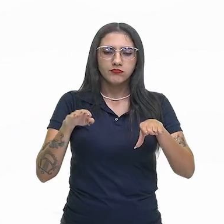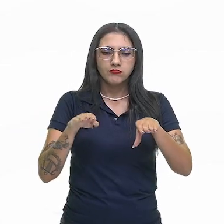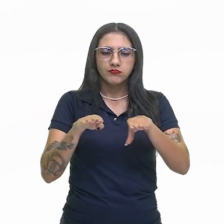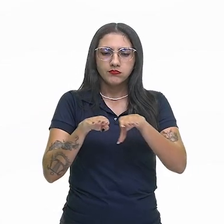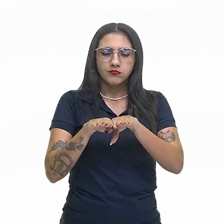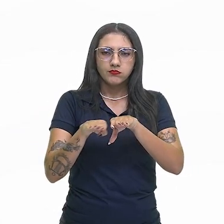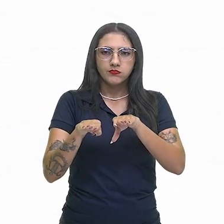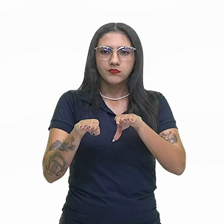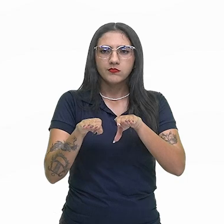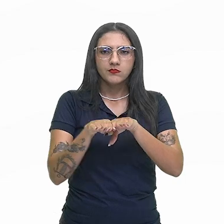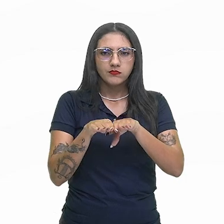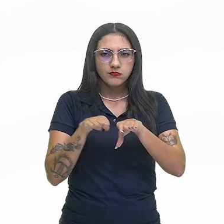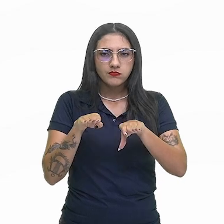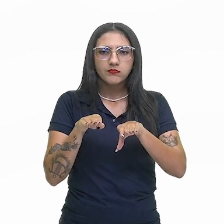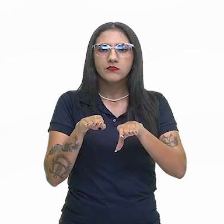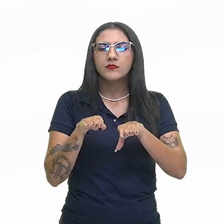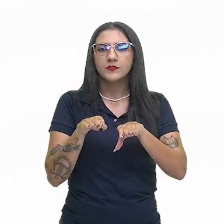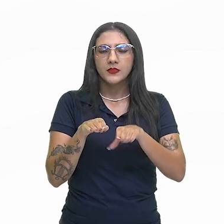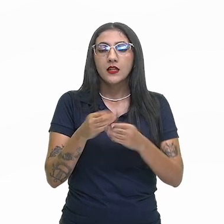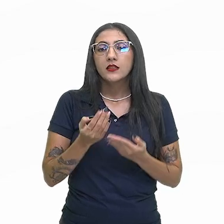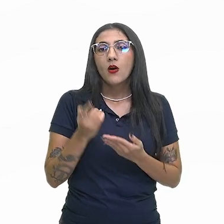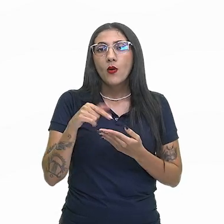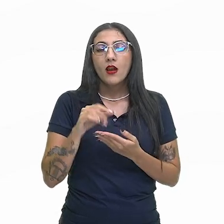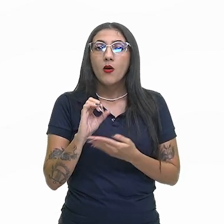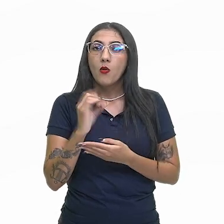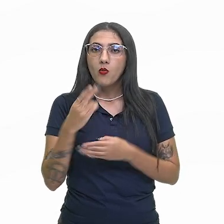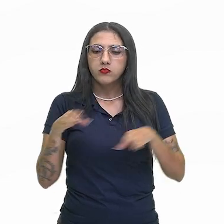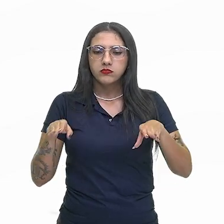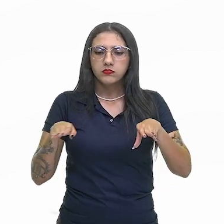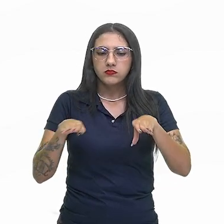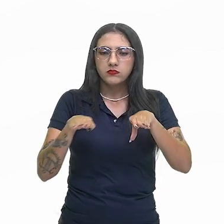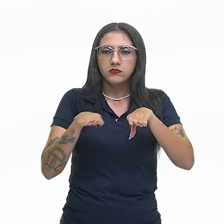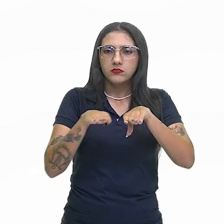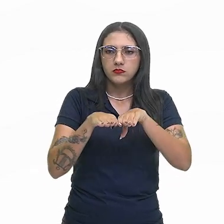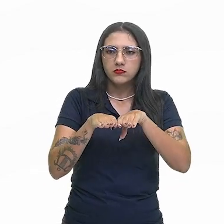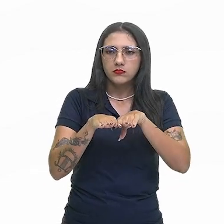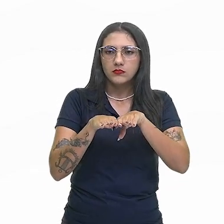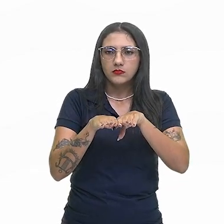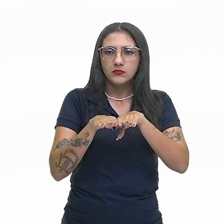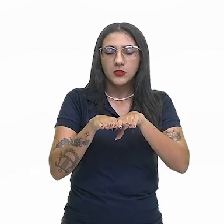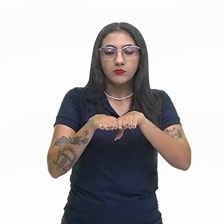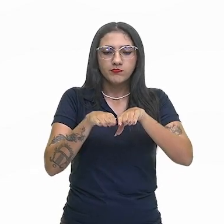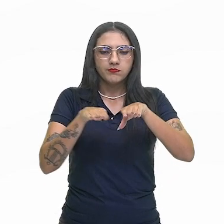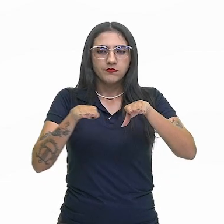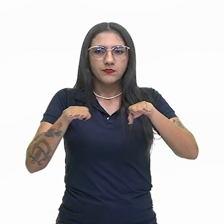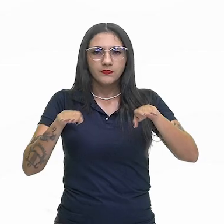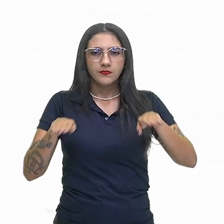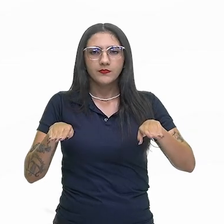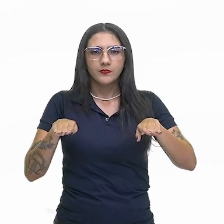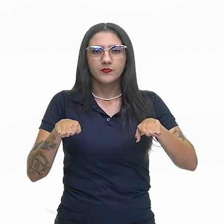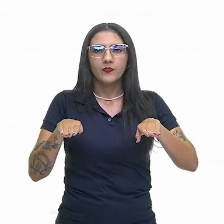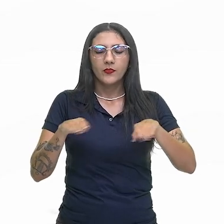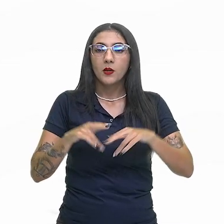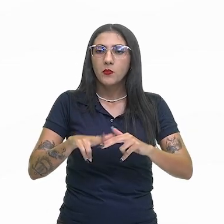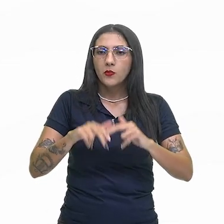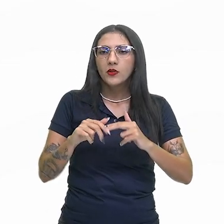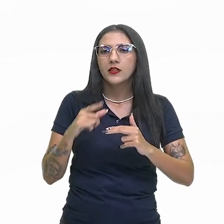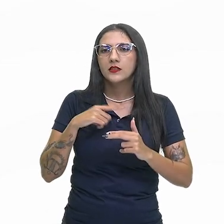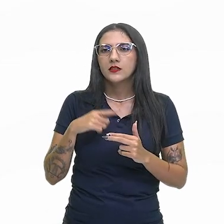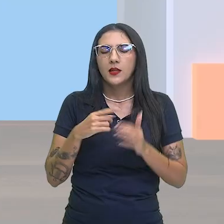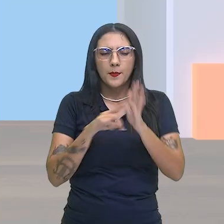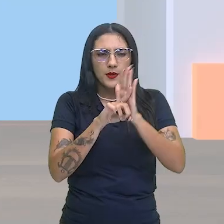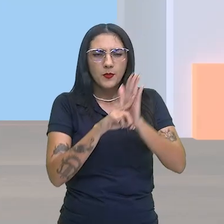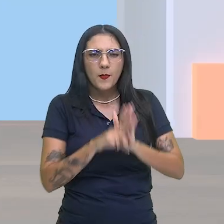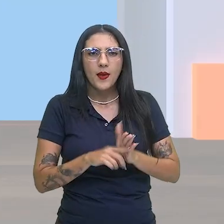movimentando o tempo todo. E elas estão ou se aproximando ou se afastando umas das outras. É por isso que tem muitos estudos, pessoal,